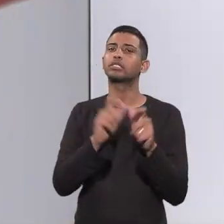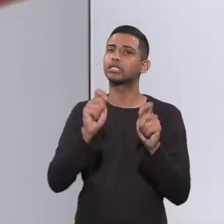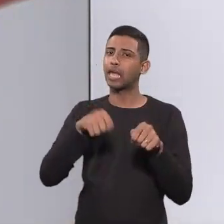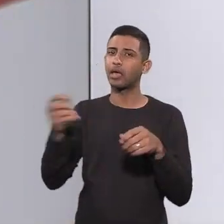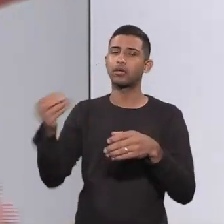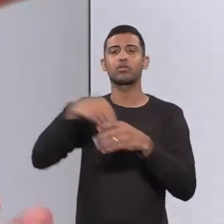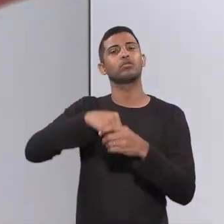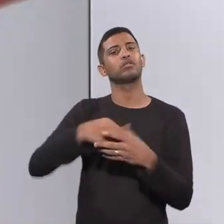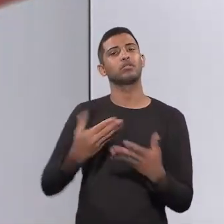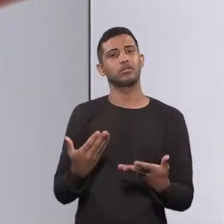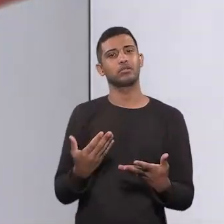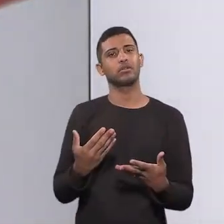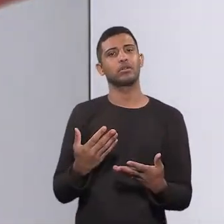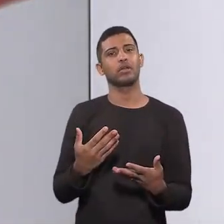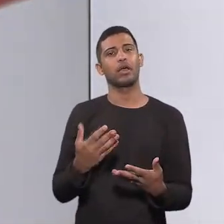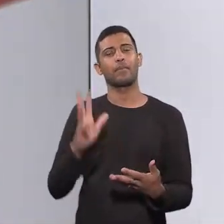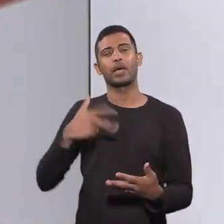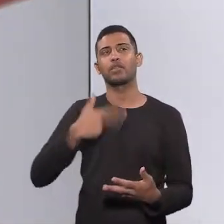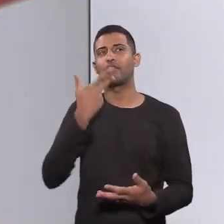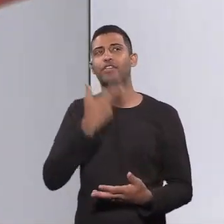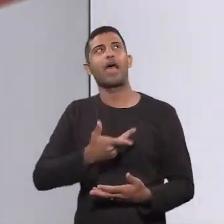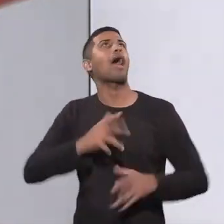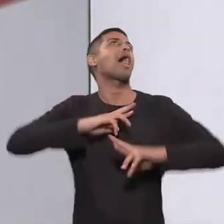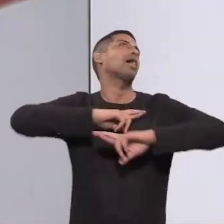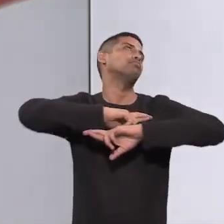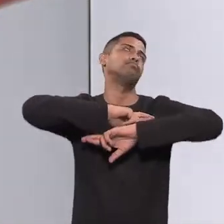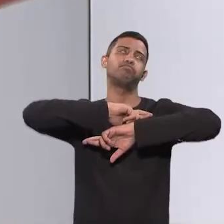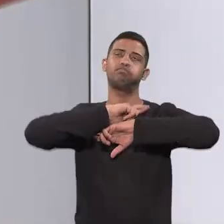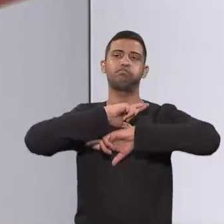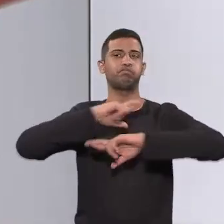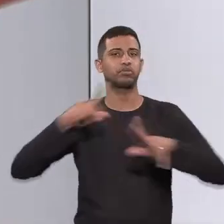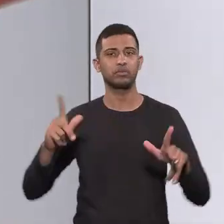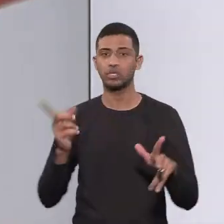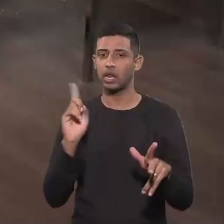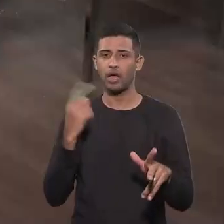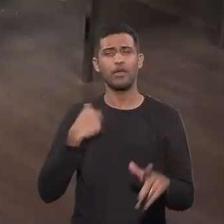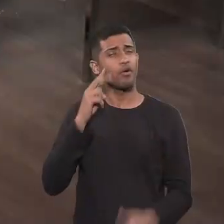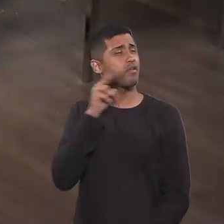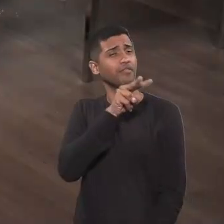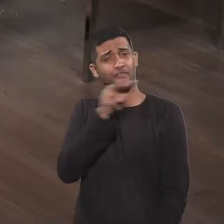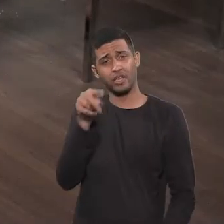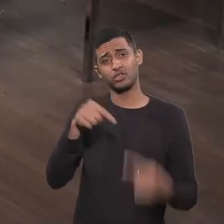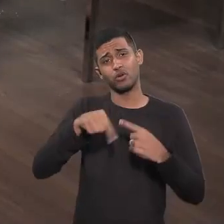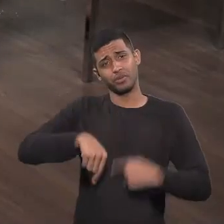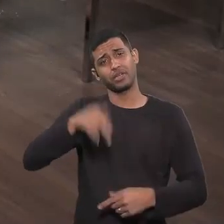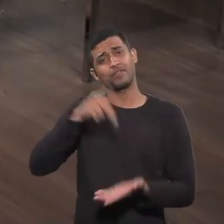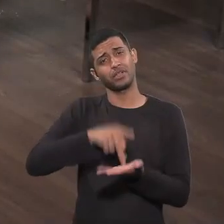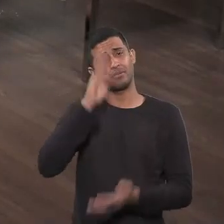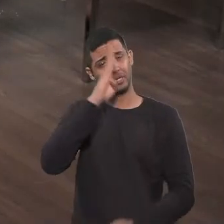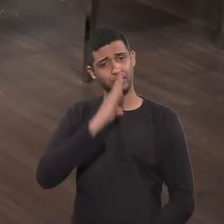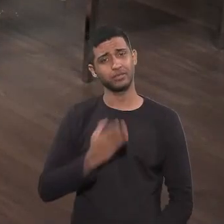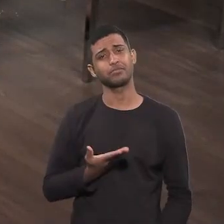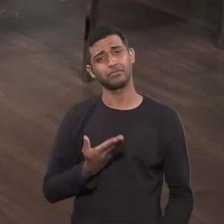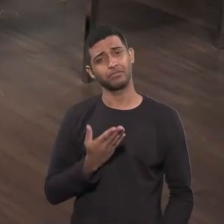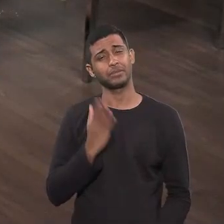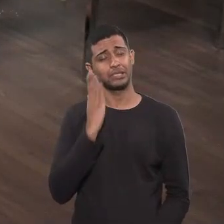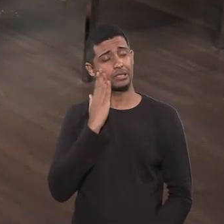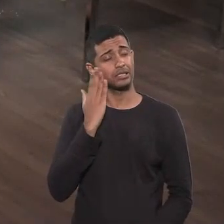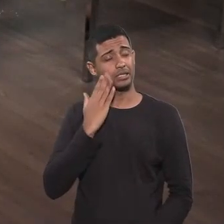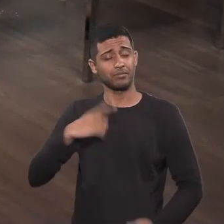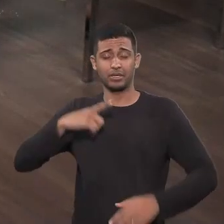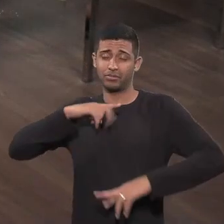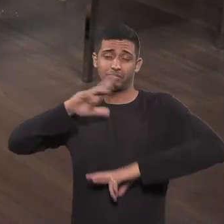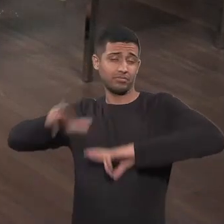seria possível. Mas eu também não vou sair de uma realidade, não vou me descolar, que é a minha realidade de pesquisa, que é a realidade brasileira. A realidade brasileira é uma realidade